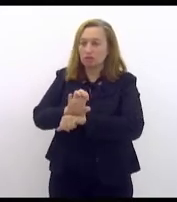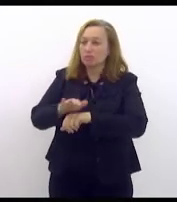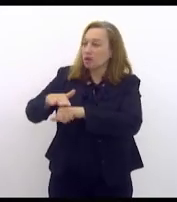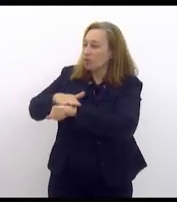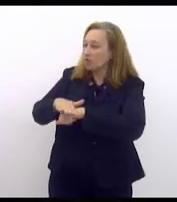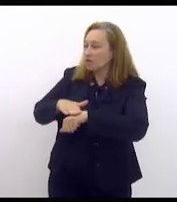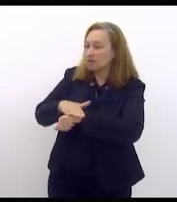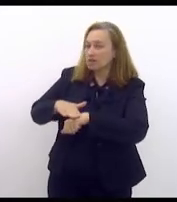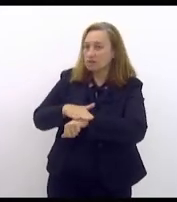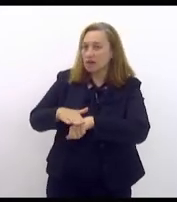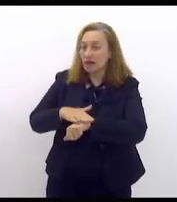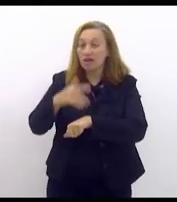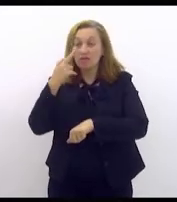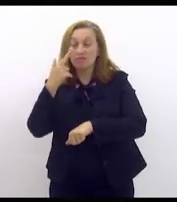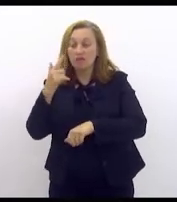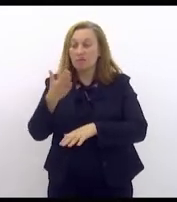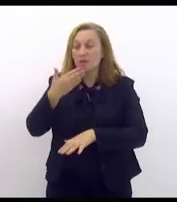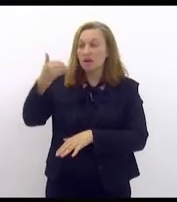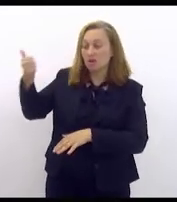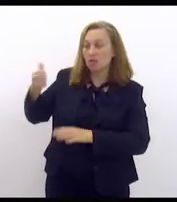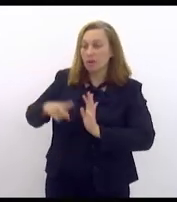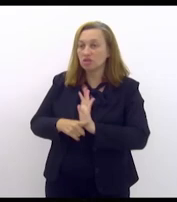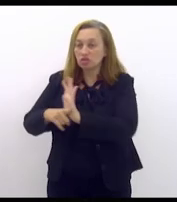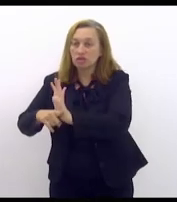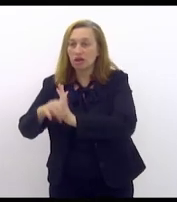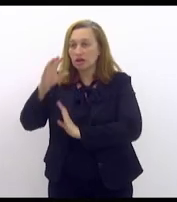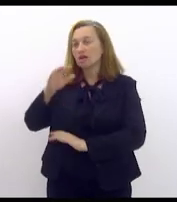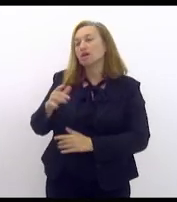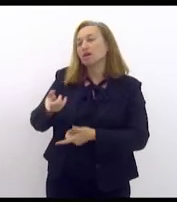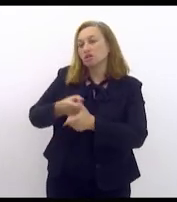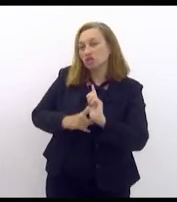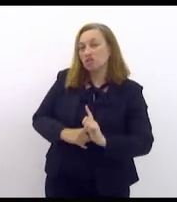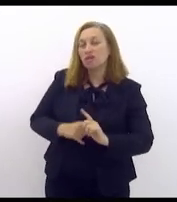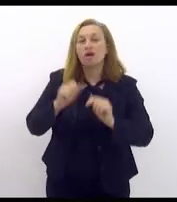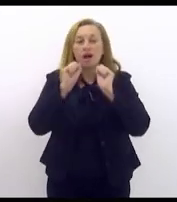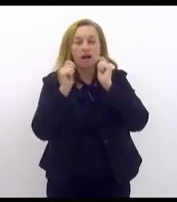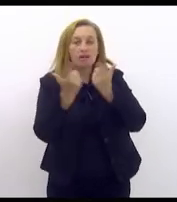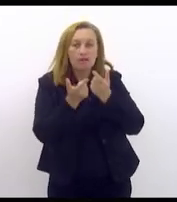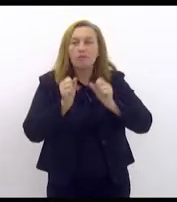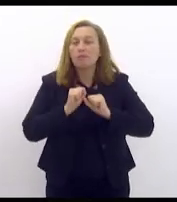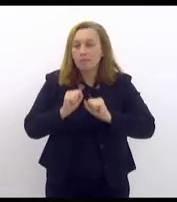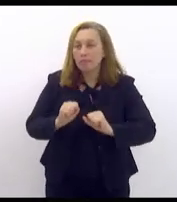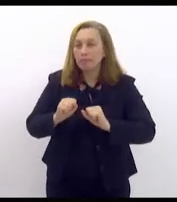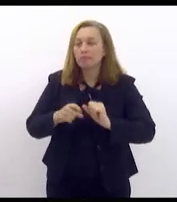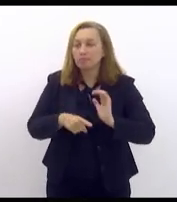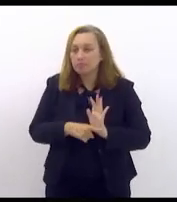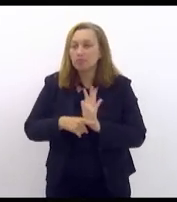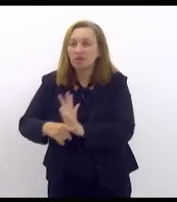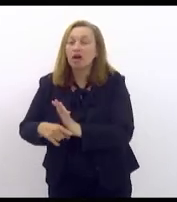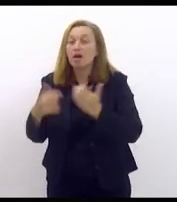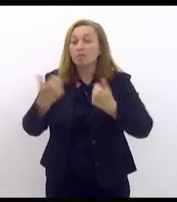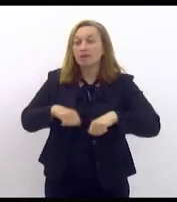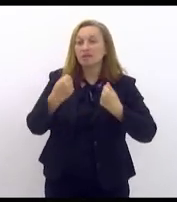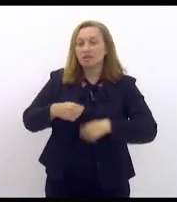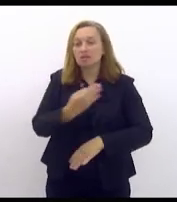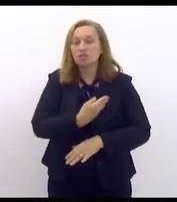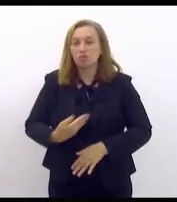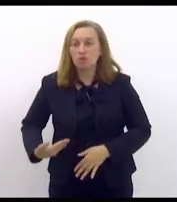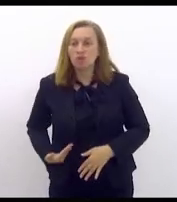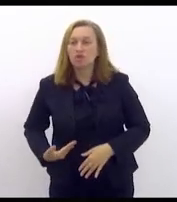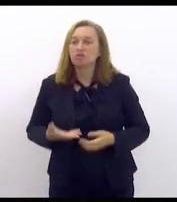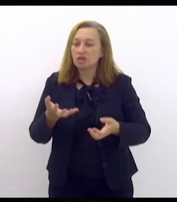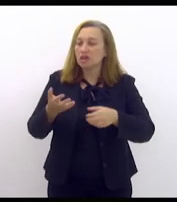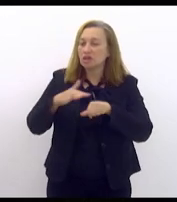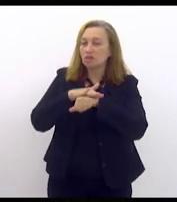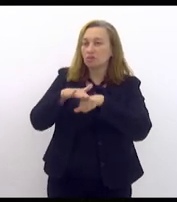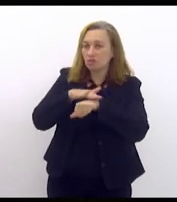dívidas? A Alerj pode ajudar muito nesse processo. Basta o governo ouvir e ter vontade política de ter um